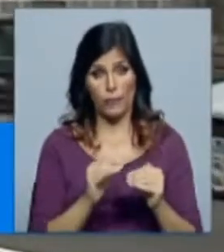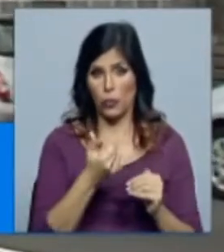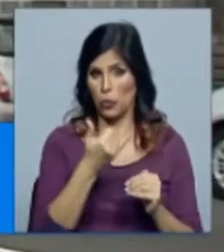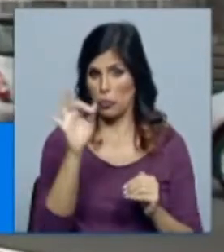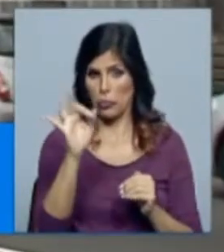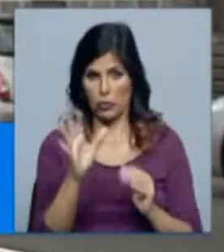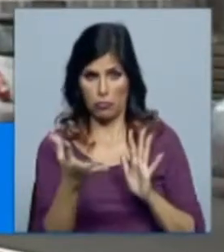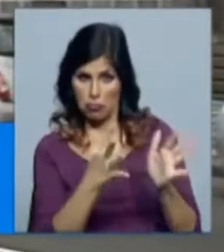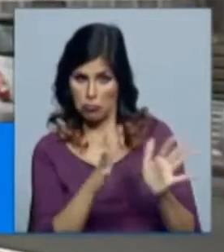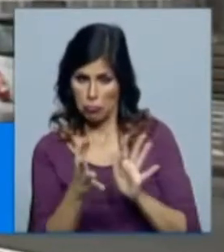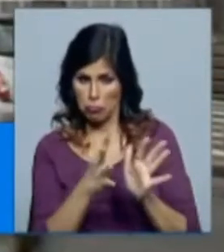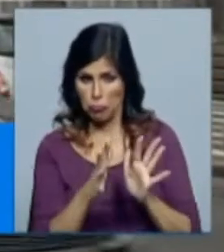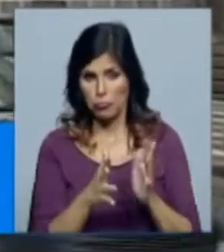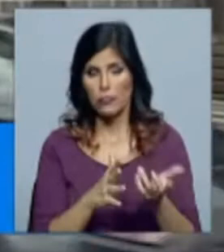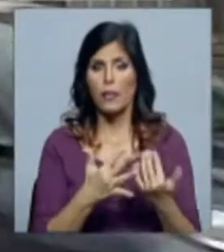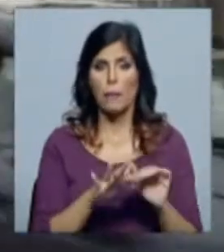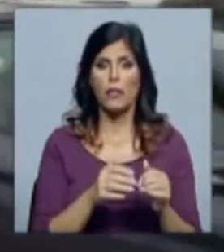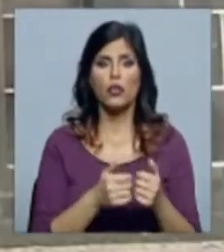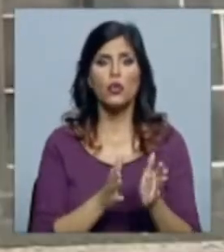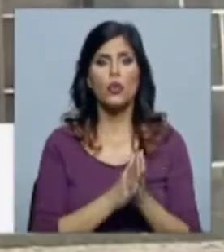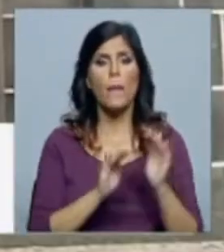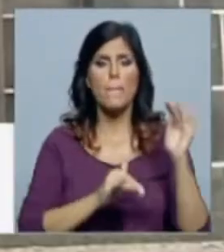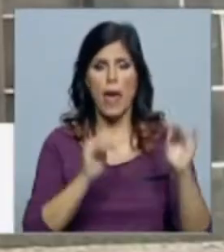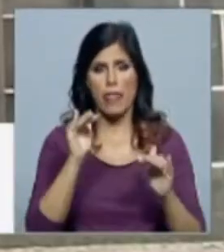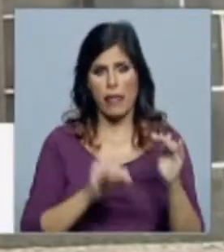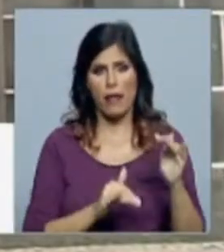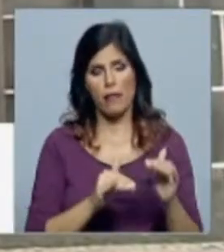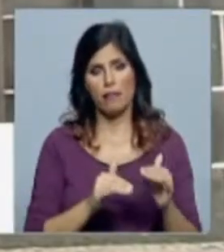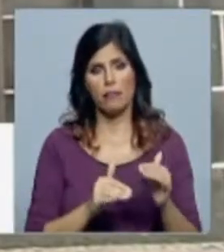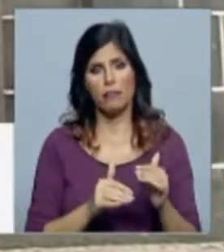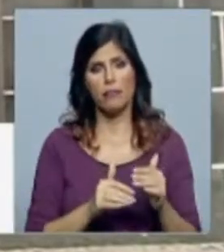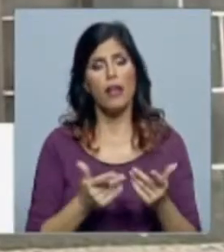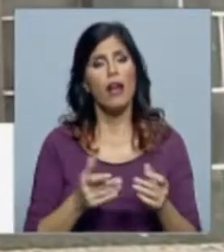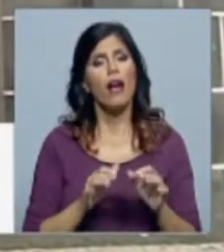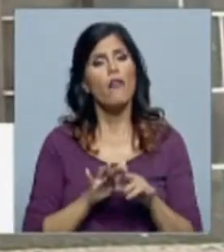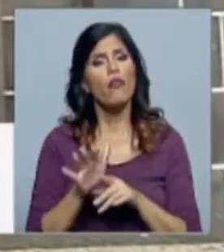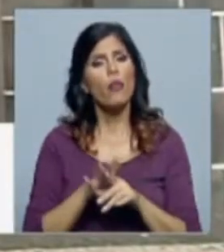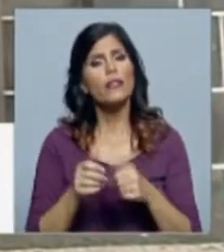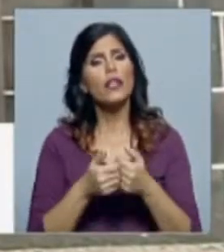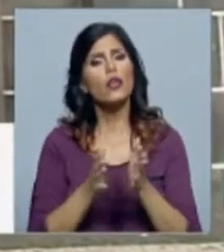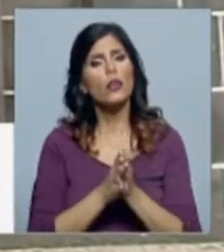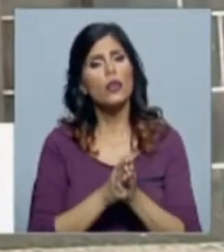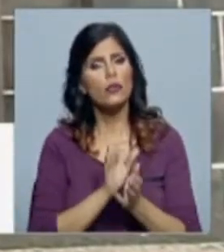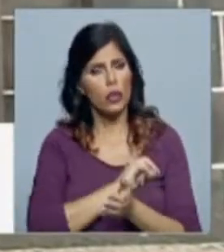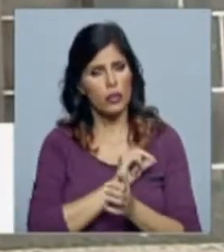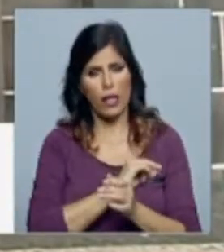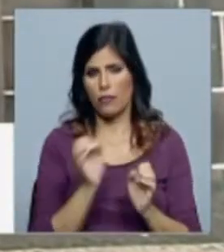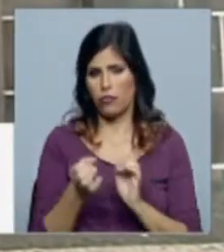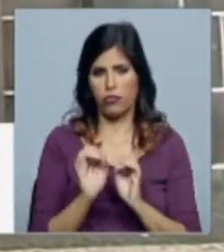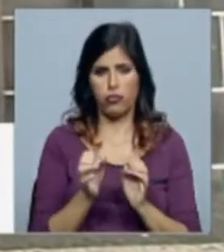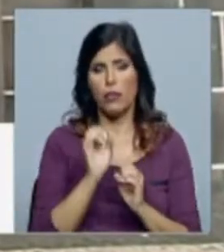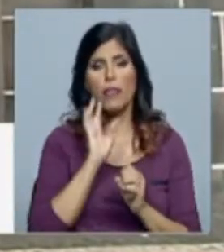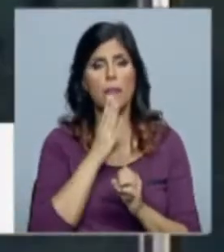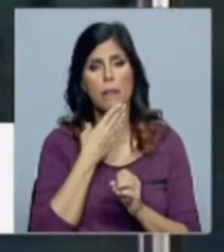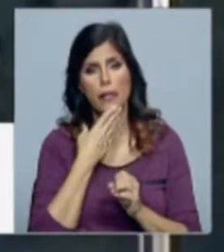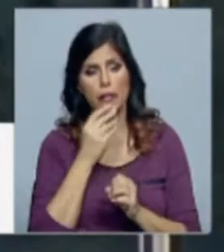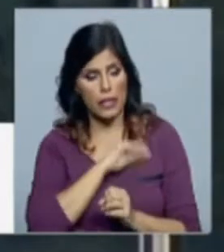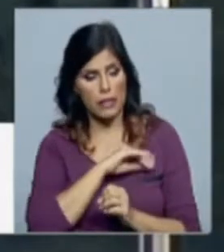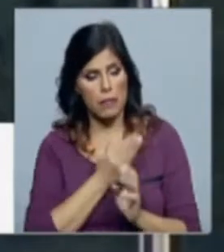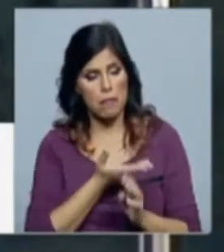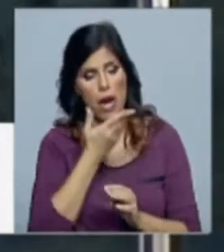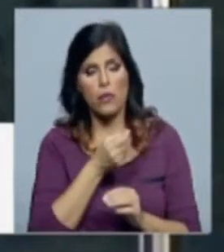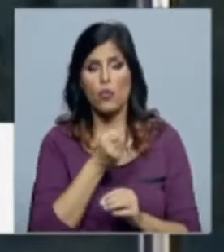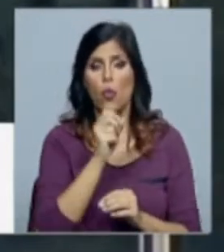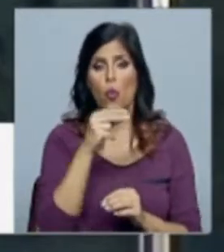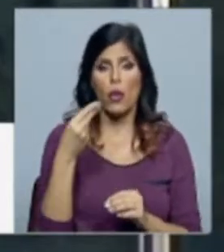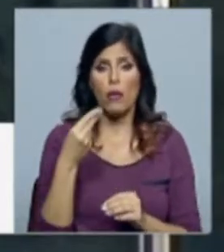dois por cento mas como todas as médias o efeito não é igual em todos os salários e pode variar entre receber mais um